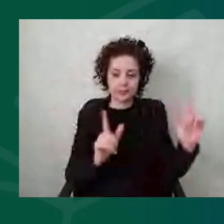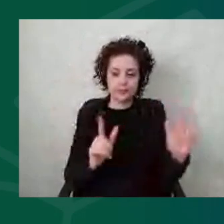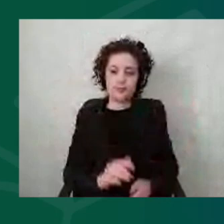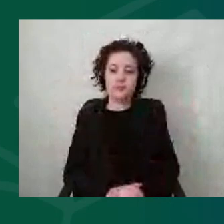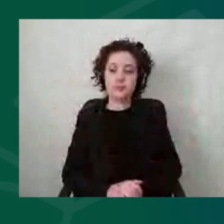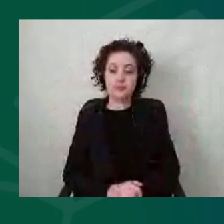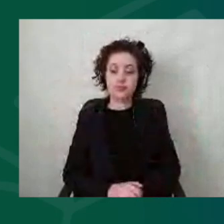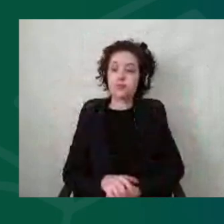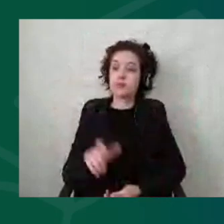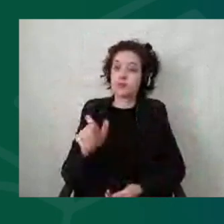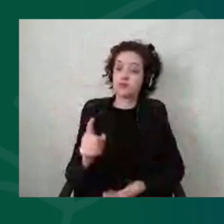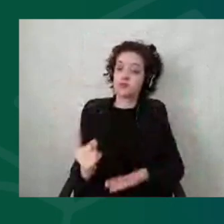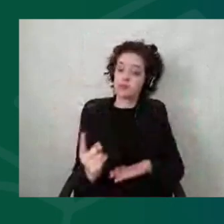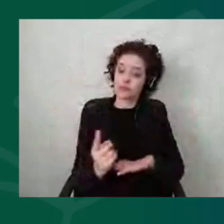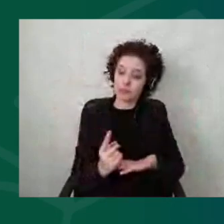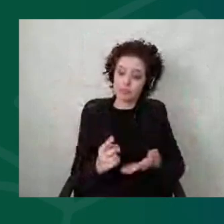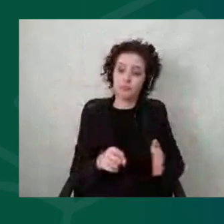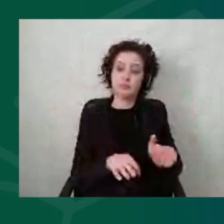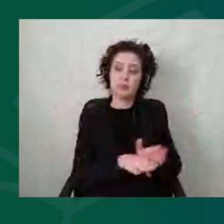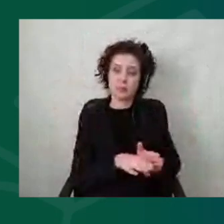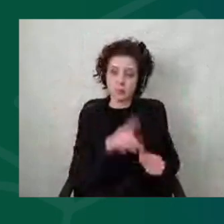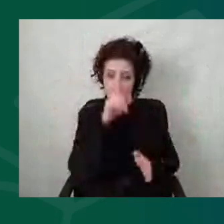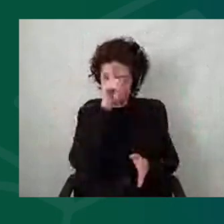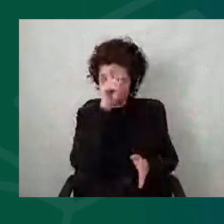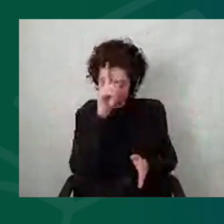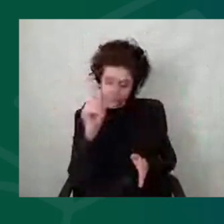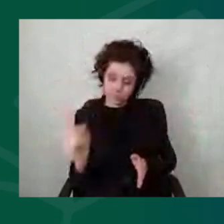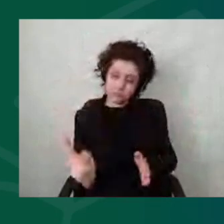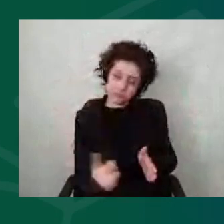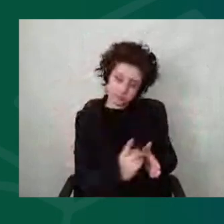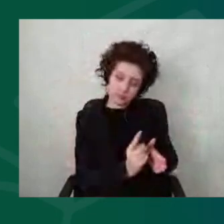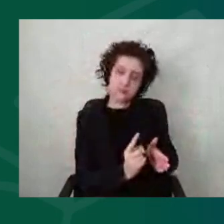chega, no próximo, esse paciente que chega